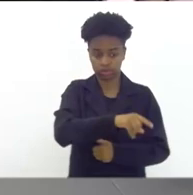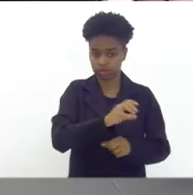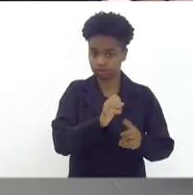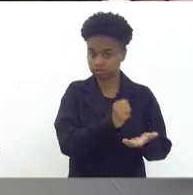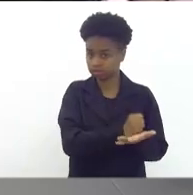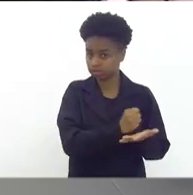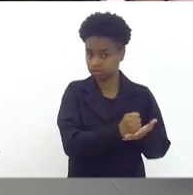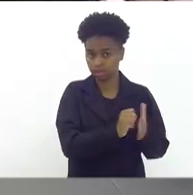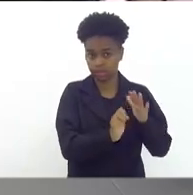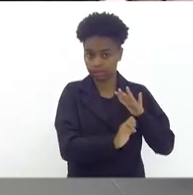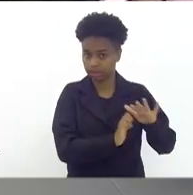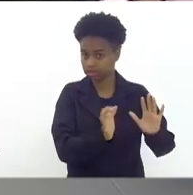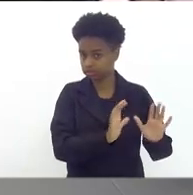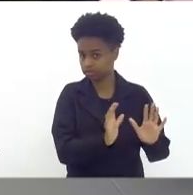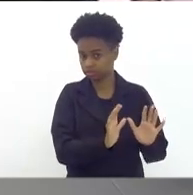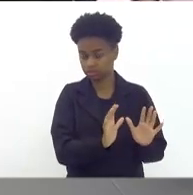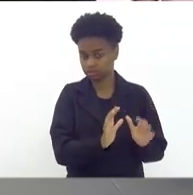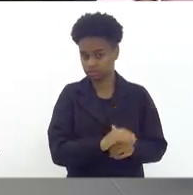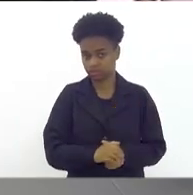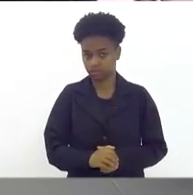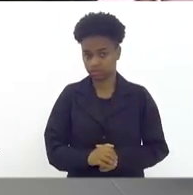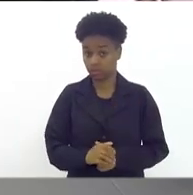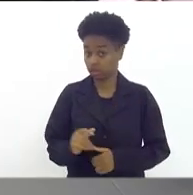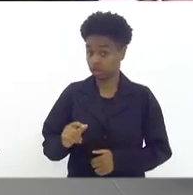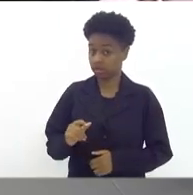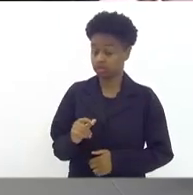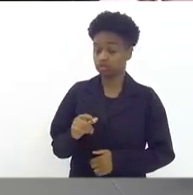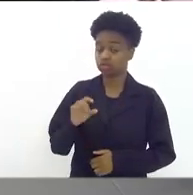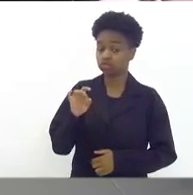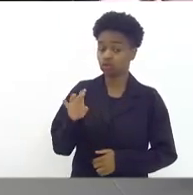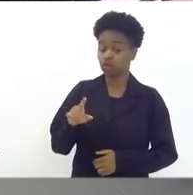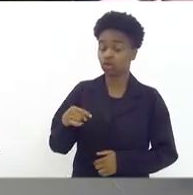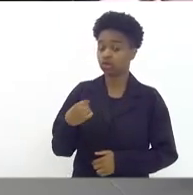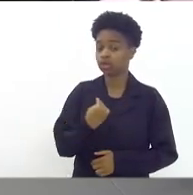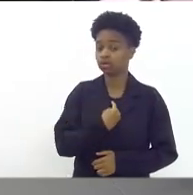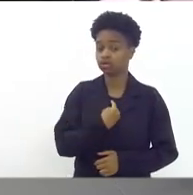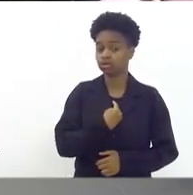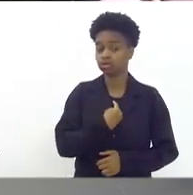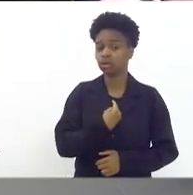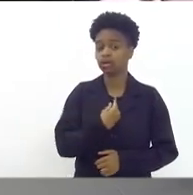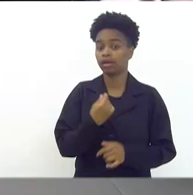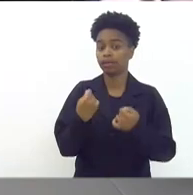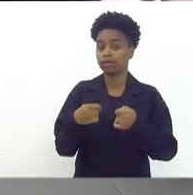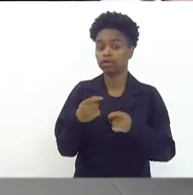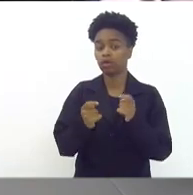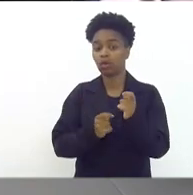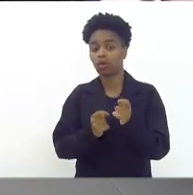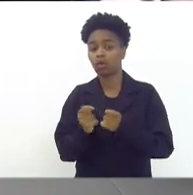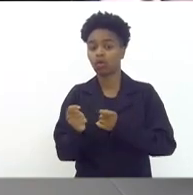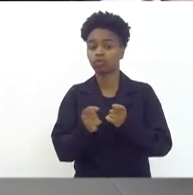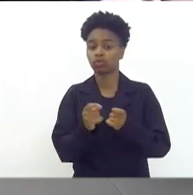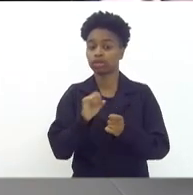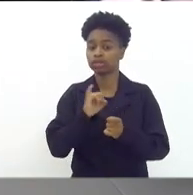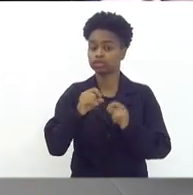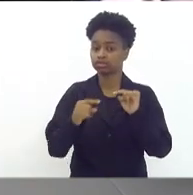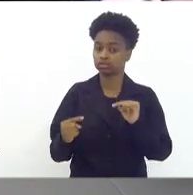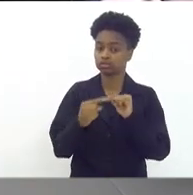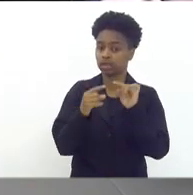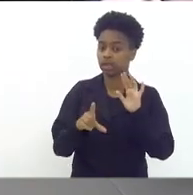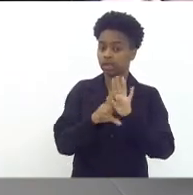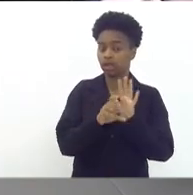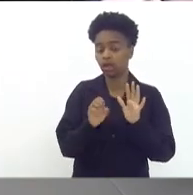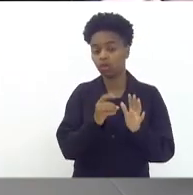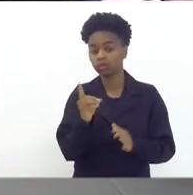na sua função na sua atribuição cabe a agência sim é fazer esse controle da legalidade a gente